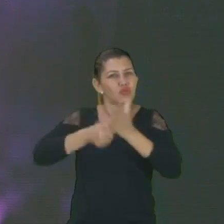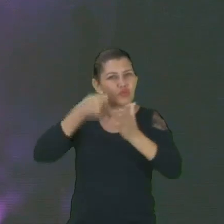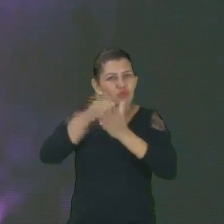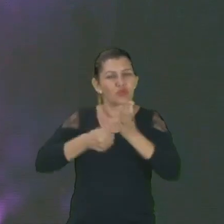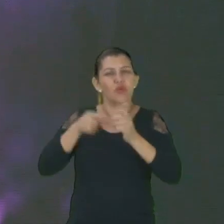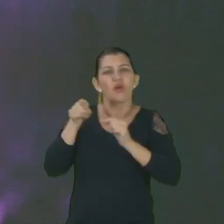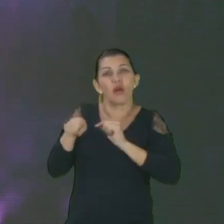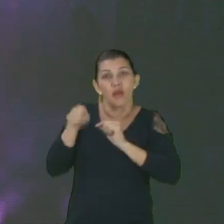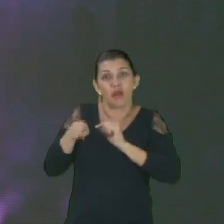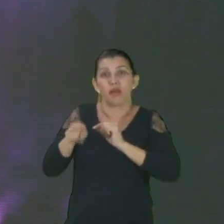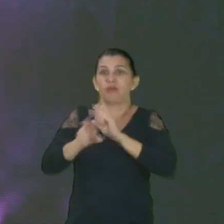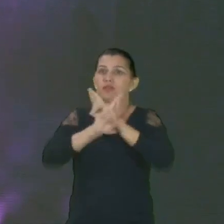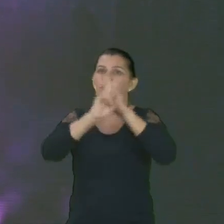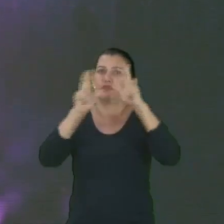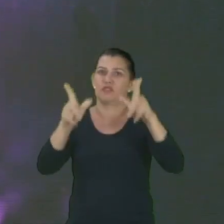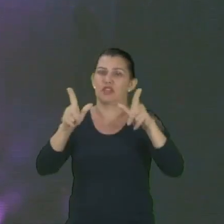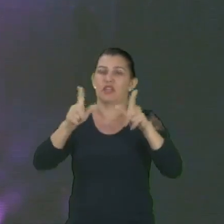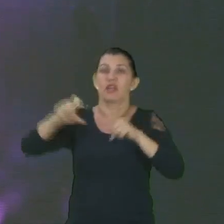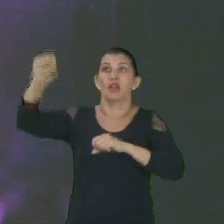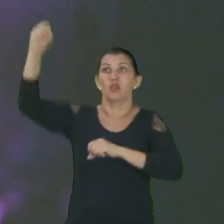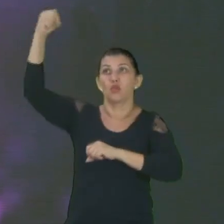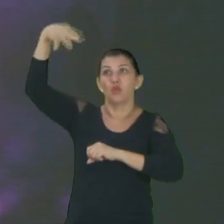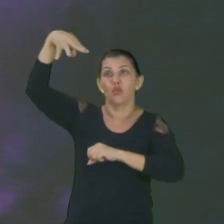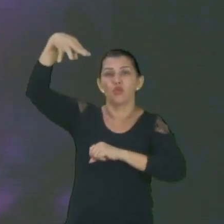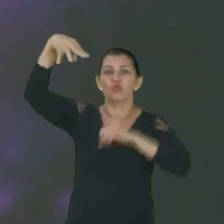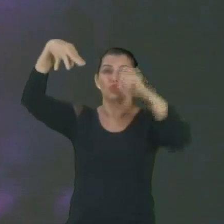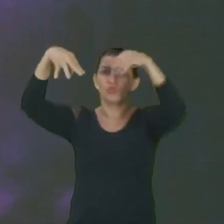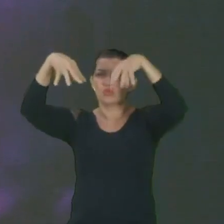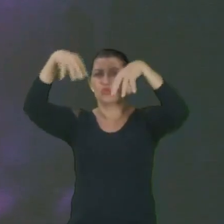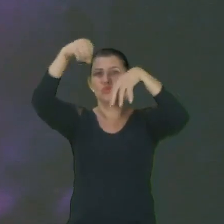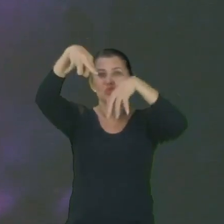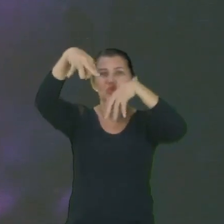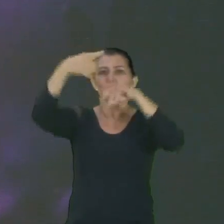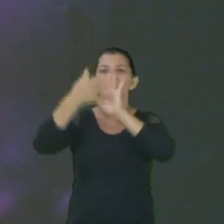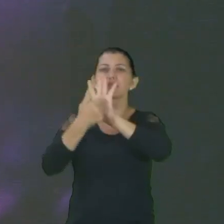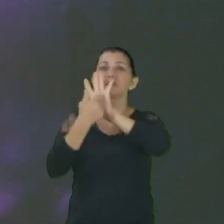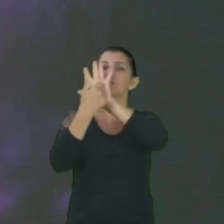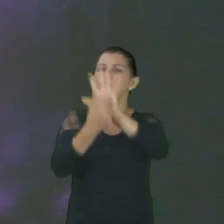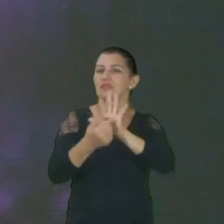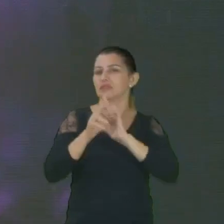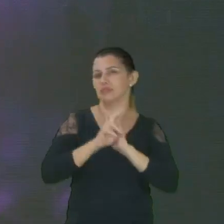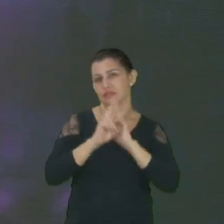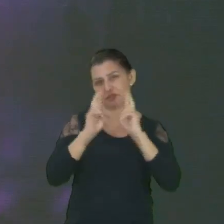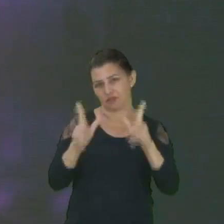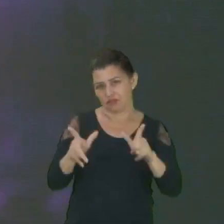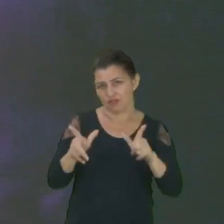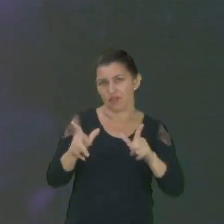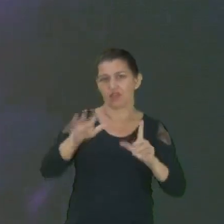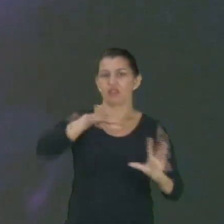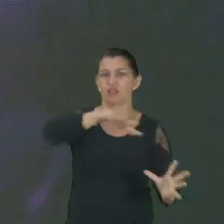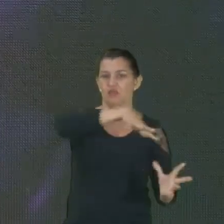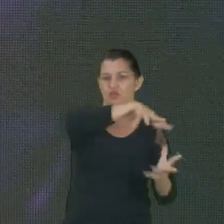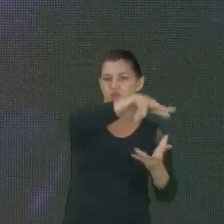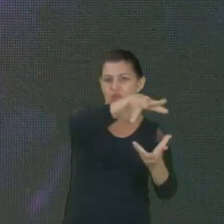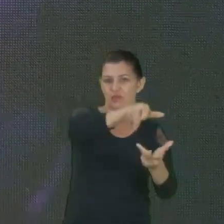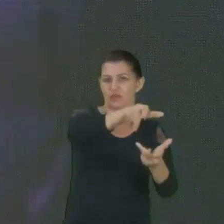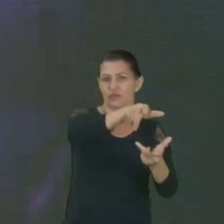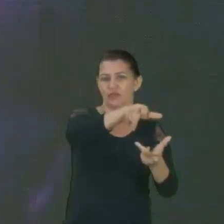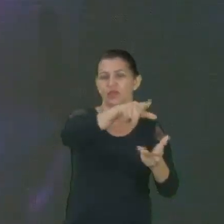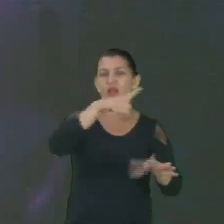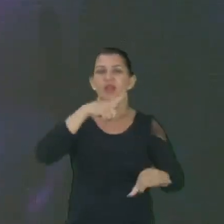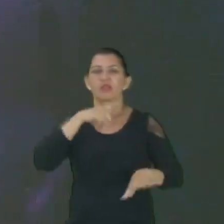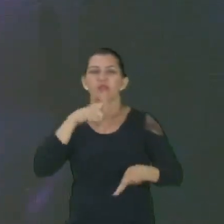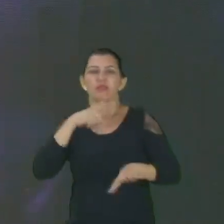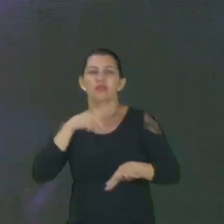um luzeiro no meio das trevas, porque ela mostra a diferença do mundo, ela tem um valor